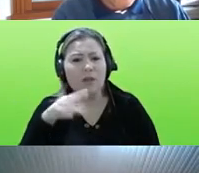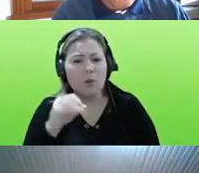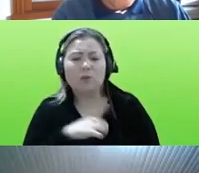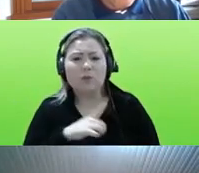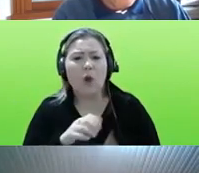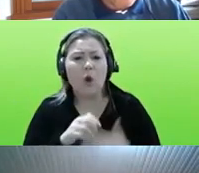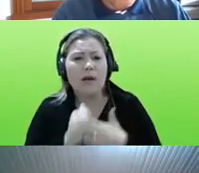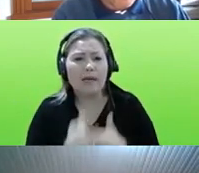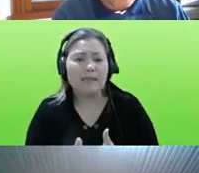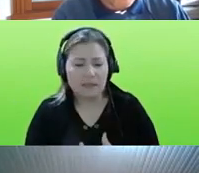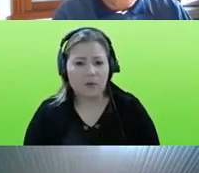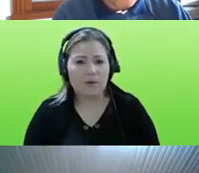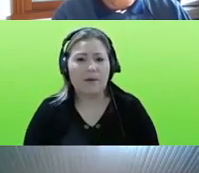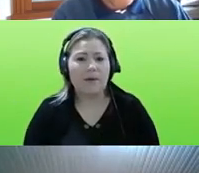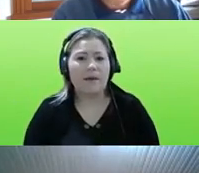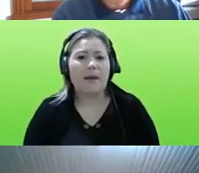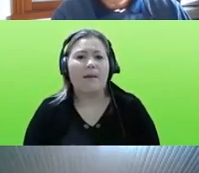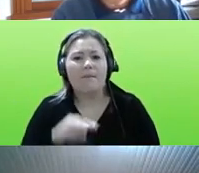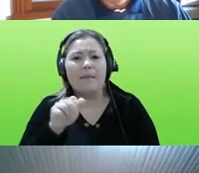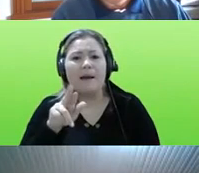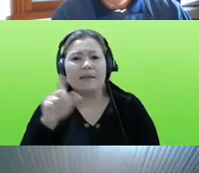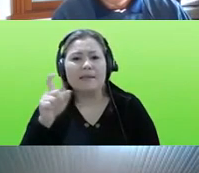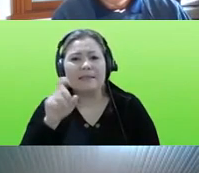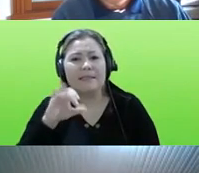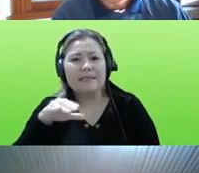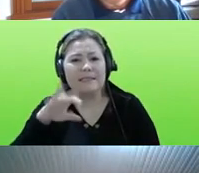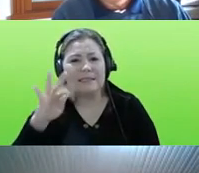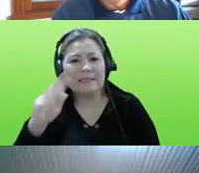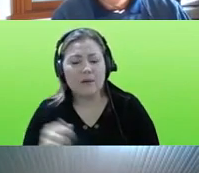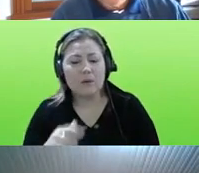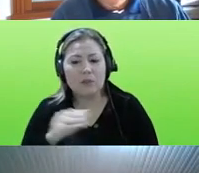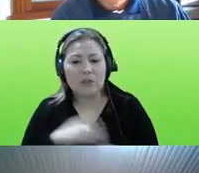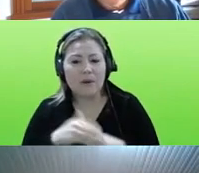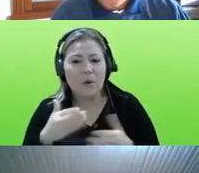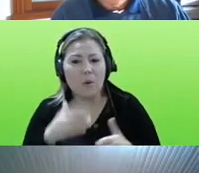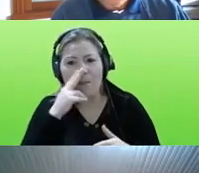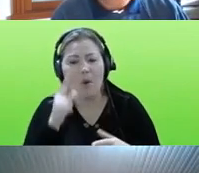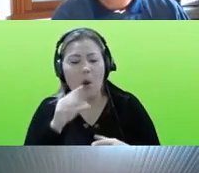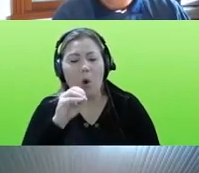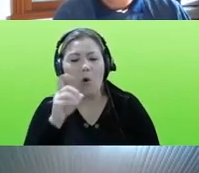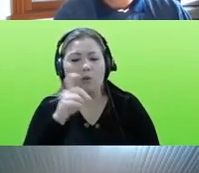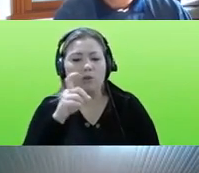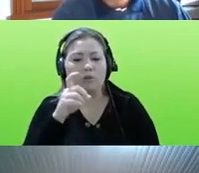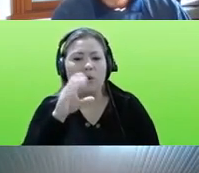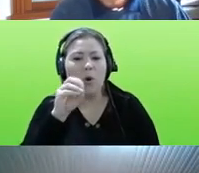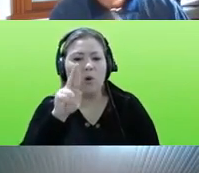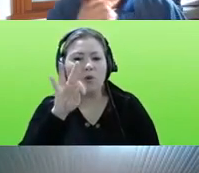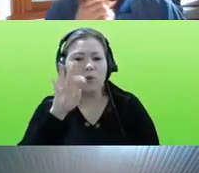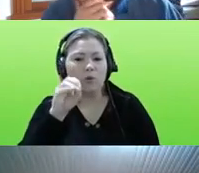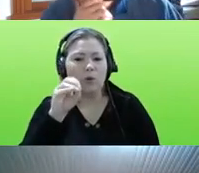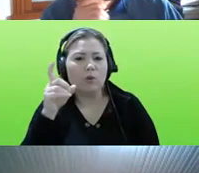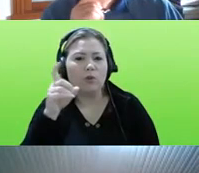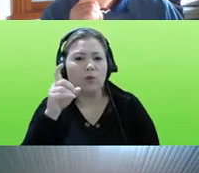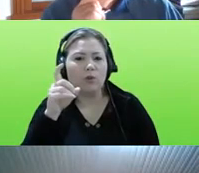orientação marxista muito mais próxima do que se chamaria hoje um marxismo ortodoxo. Mas, sobretudo, a partir